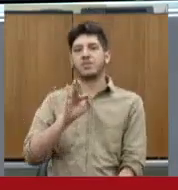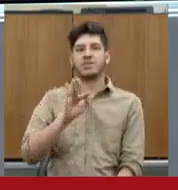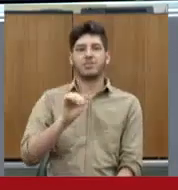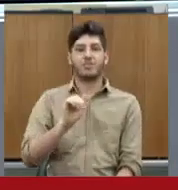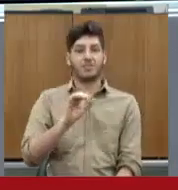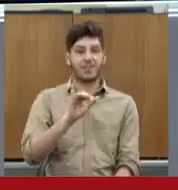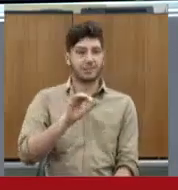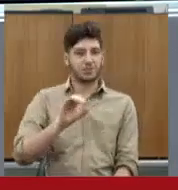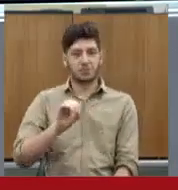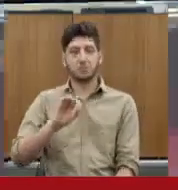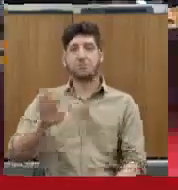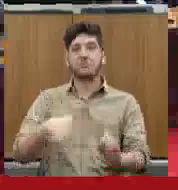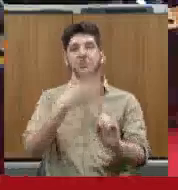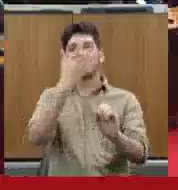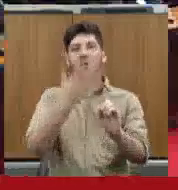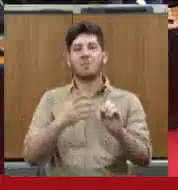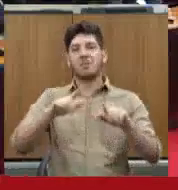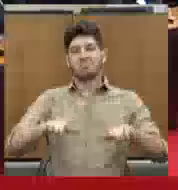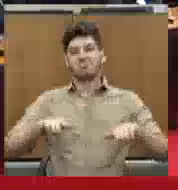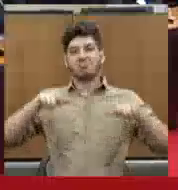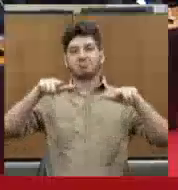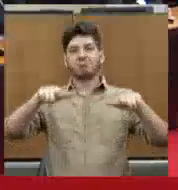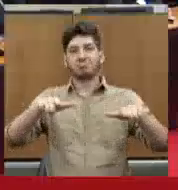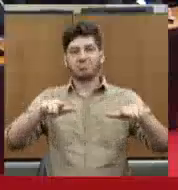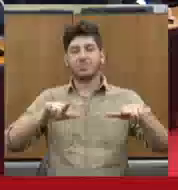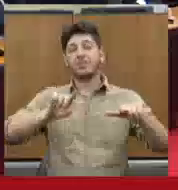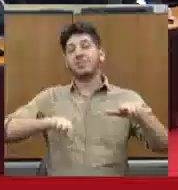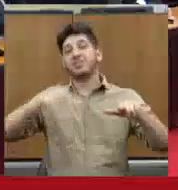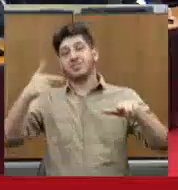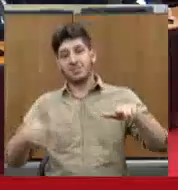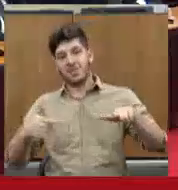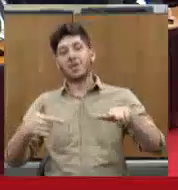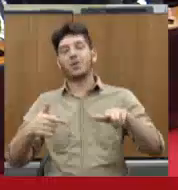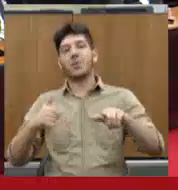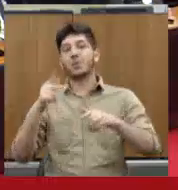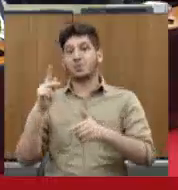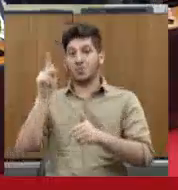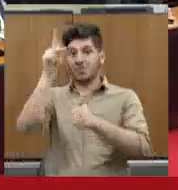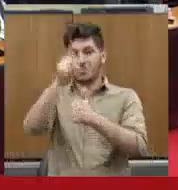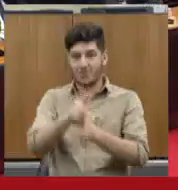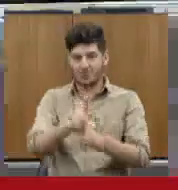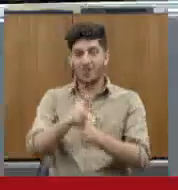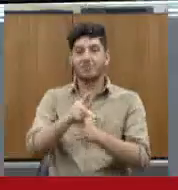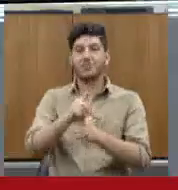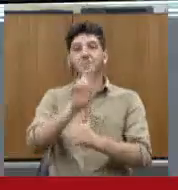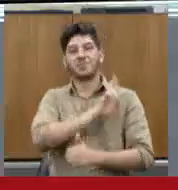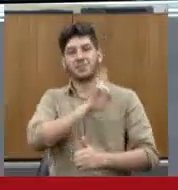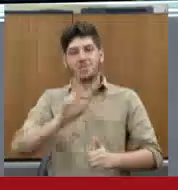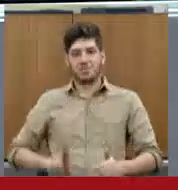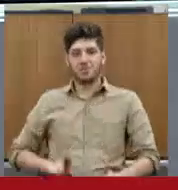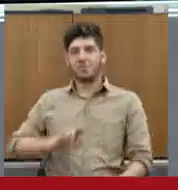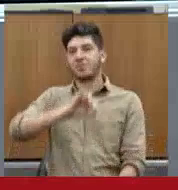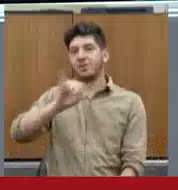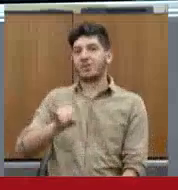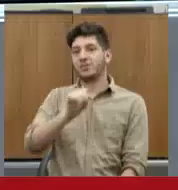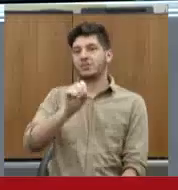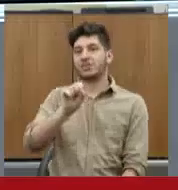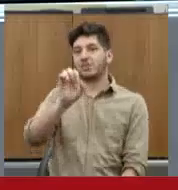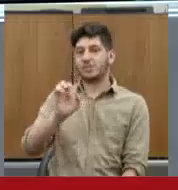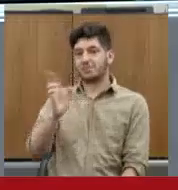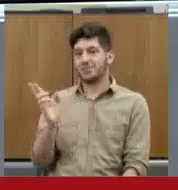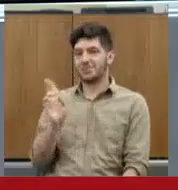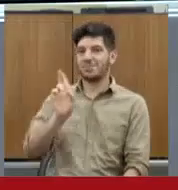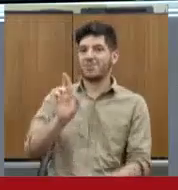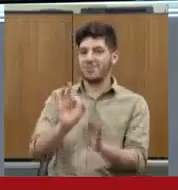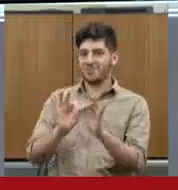A homenagem será entregue ao subprocurador-geral da República, José Bonifácio Borges de Andrada, representando a